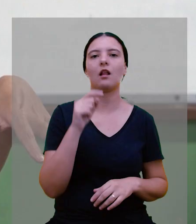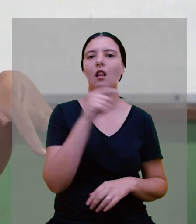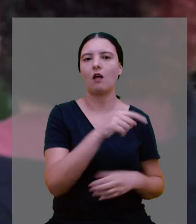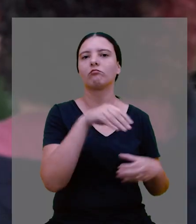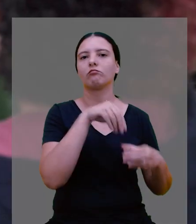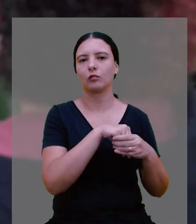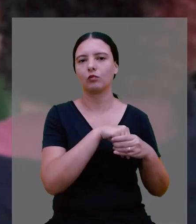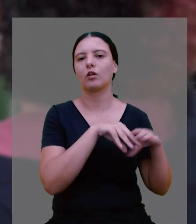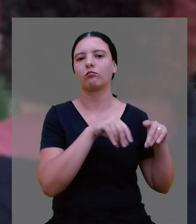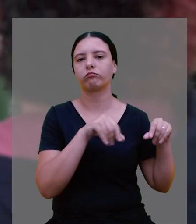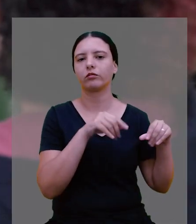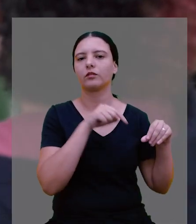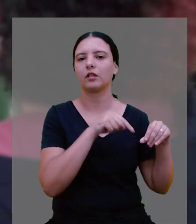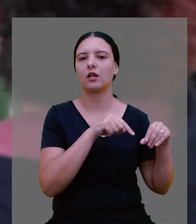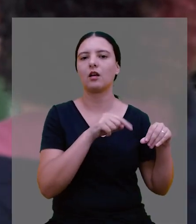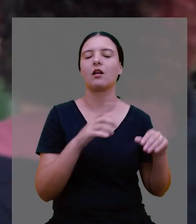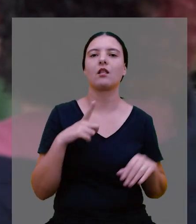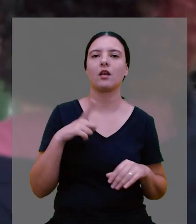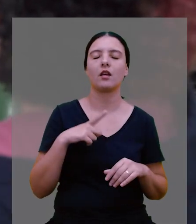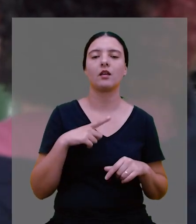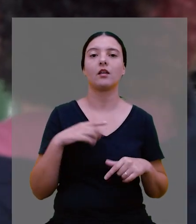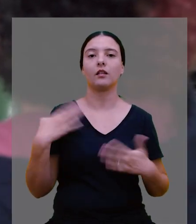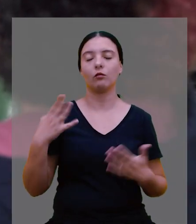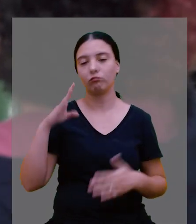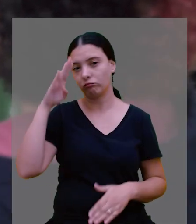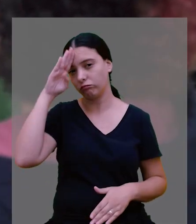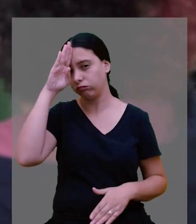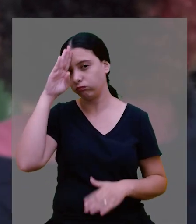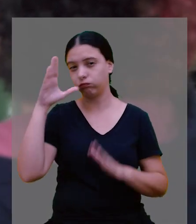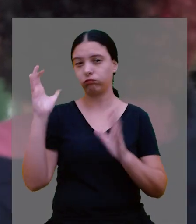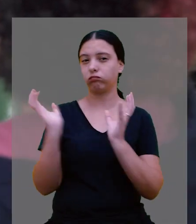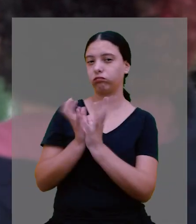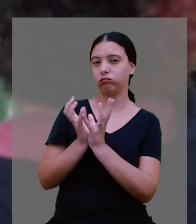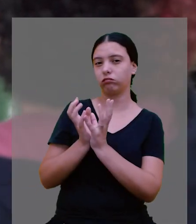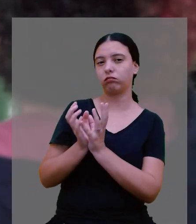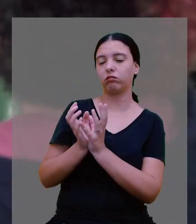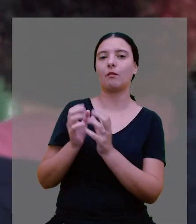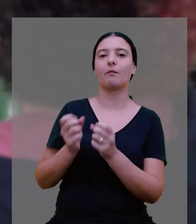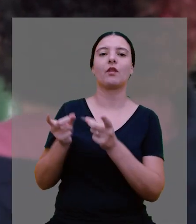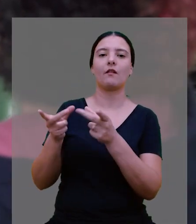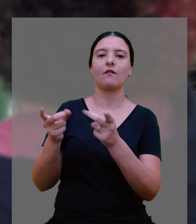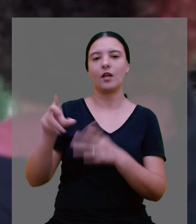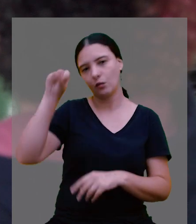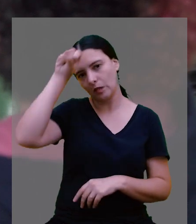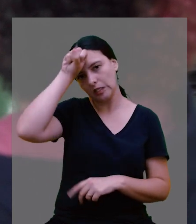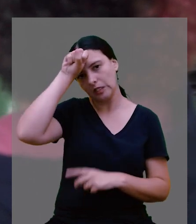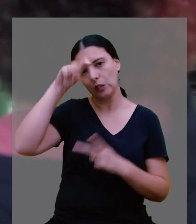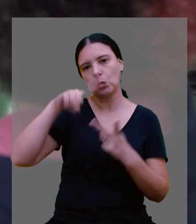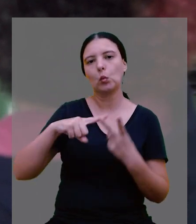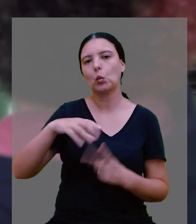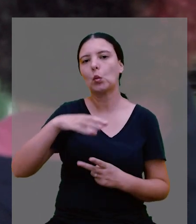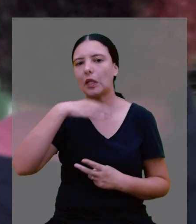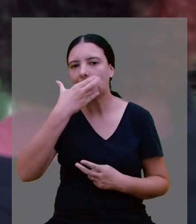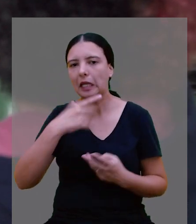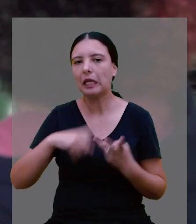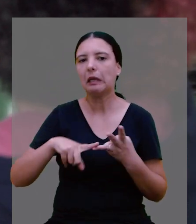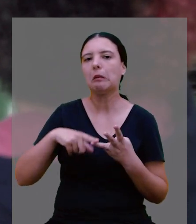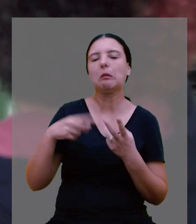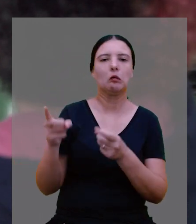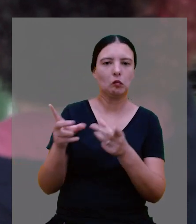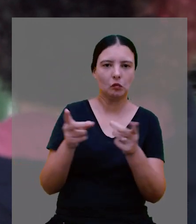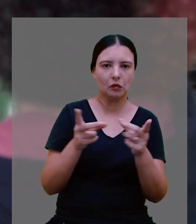no Congo. Aí as milícias que vendem o coltan para Samsung, para Apple, para não sei